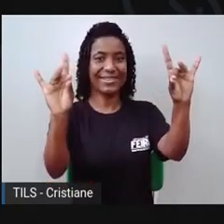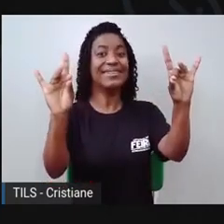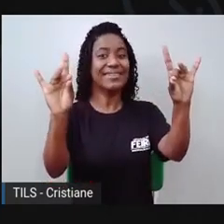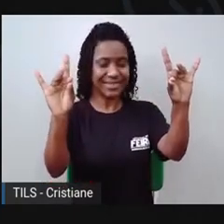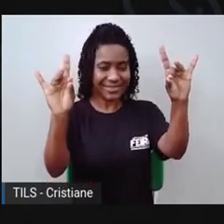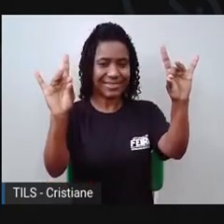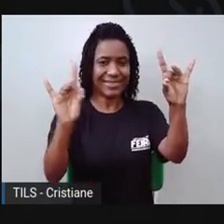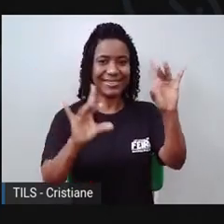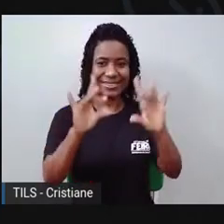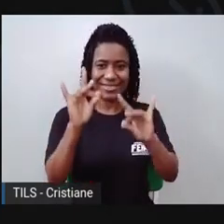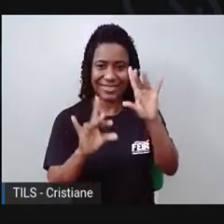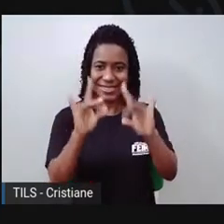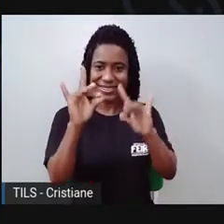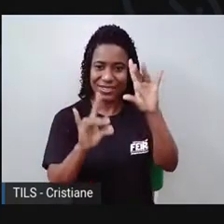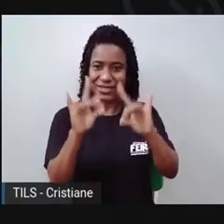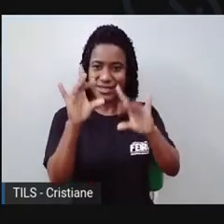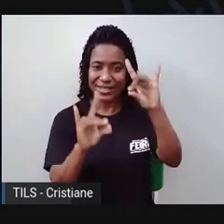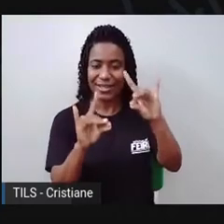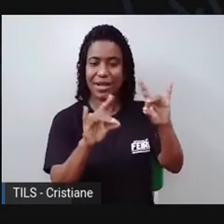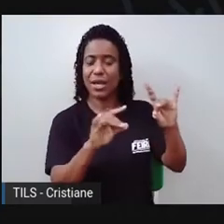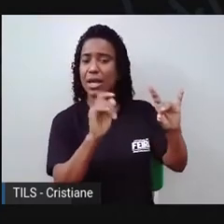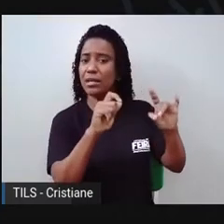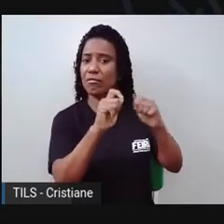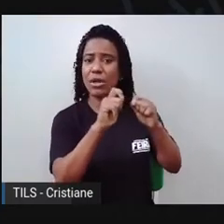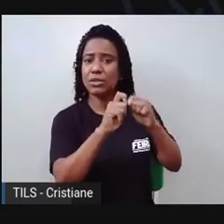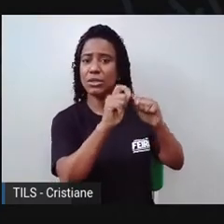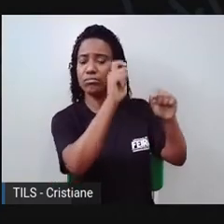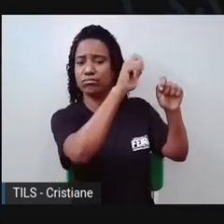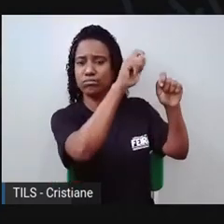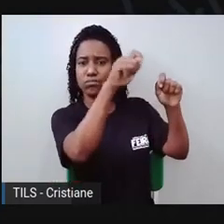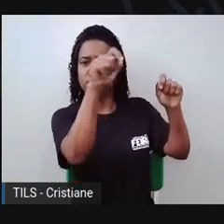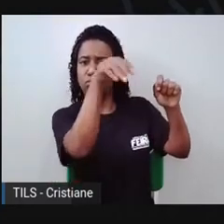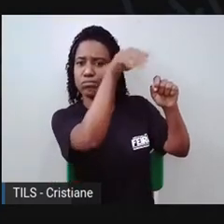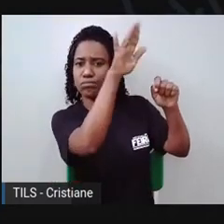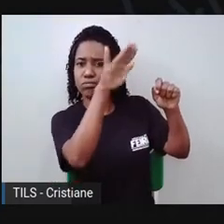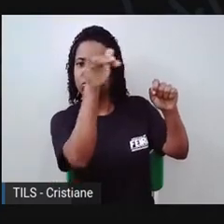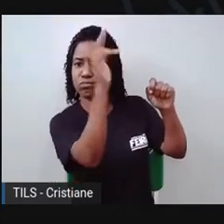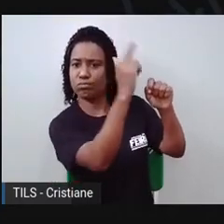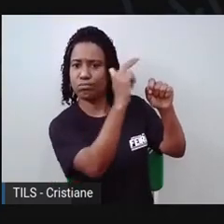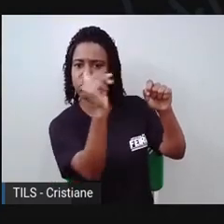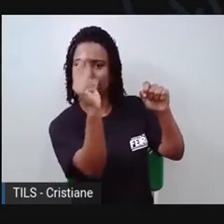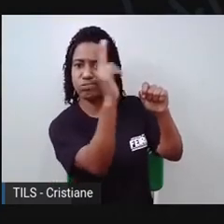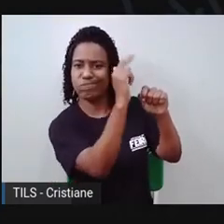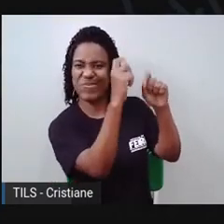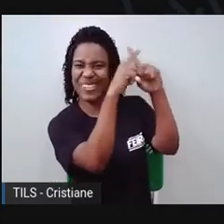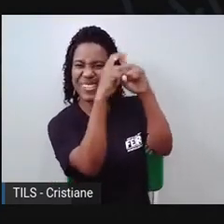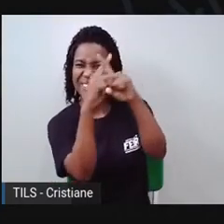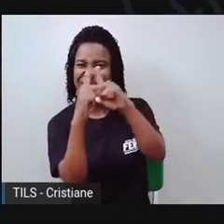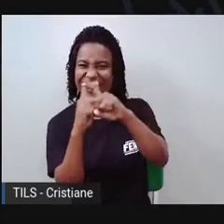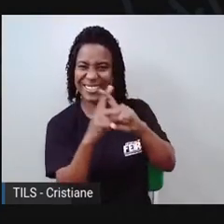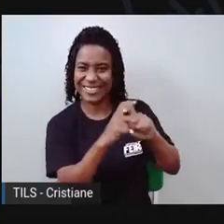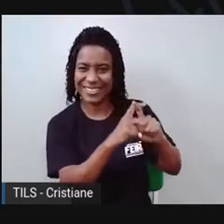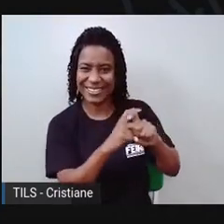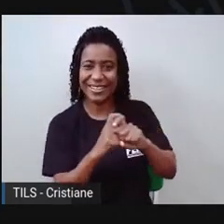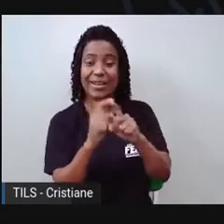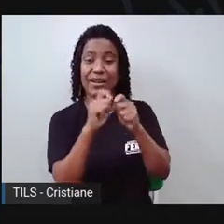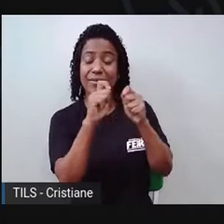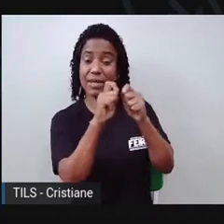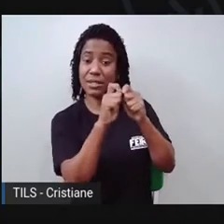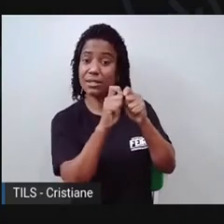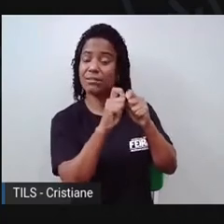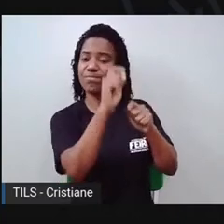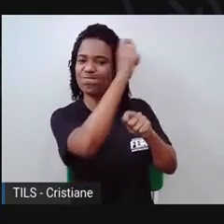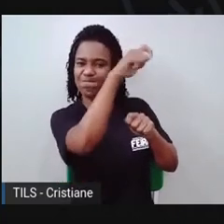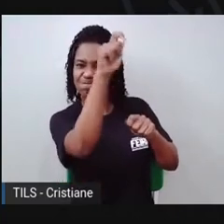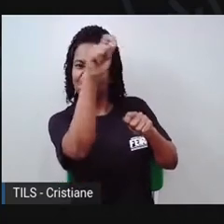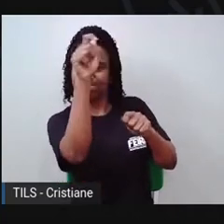poder passar alguma informação, né, para a gente, algum recado. Então eles faziam esse tipo de escrita porque não